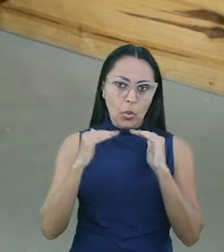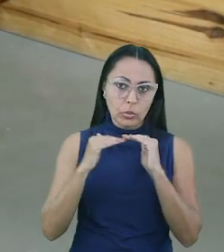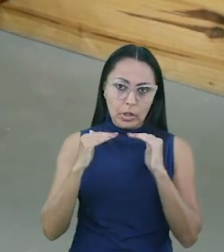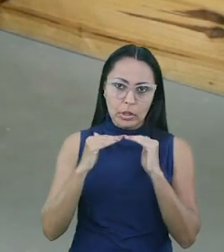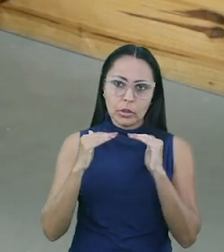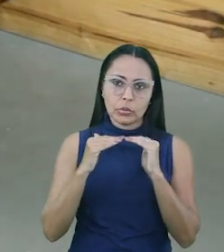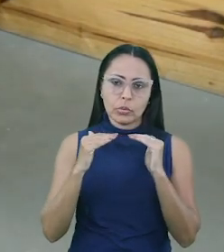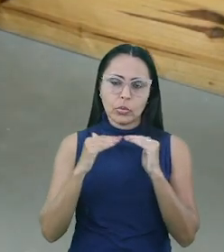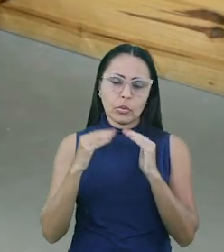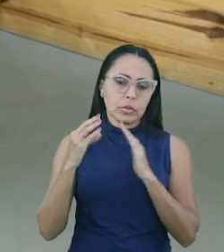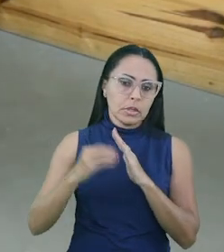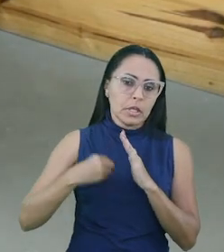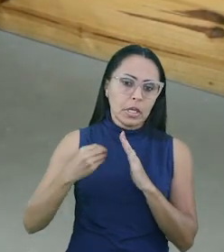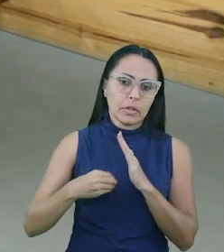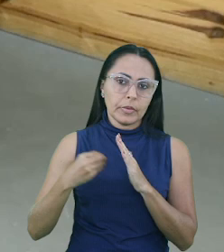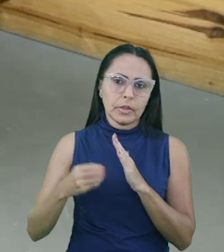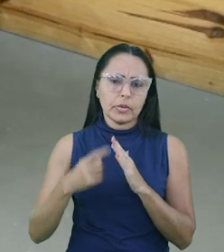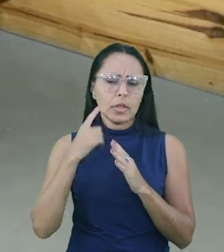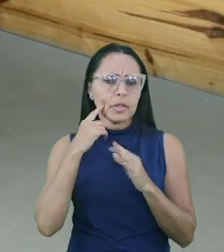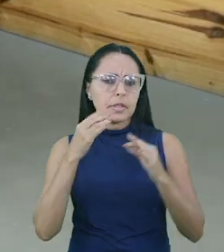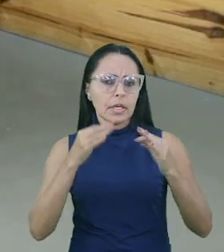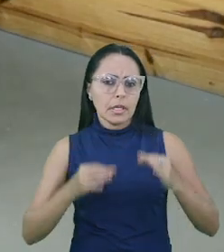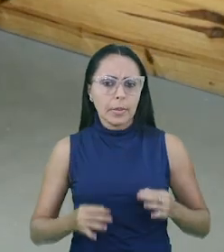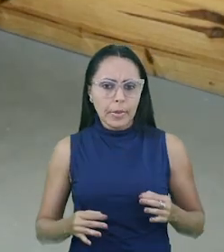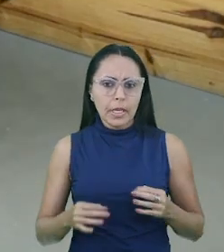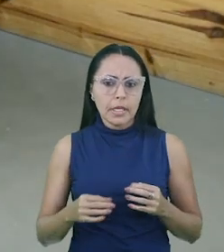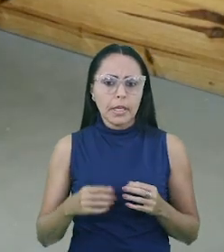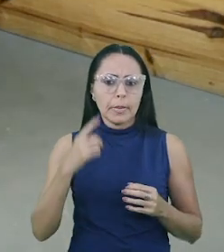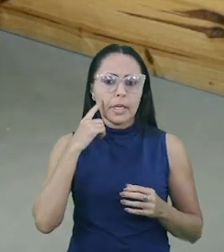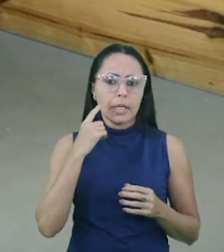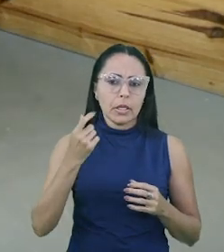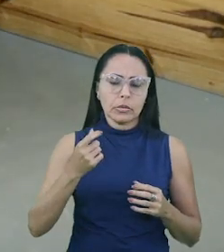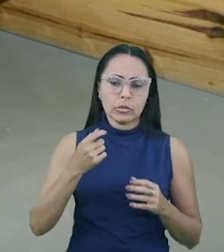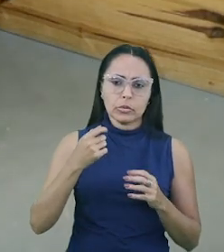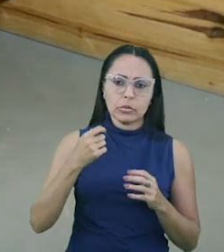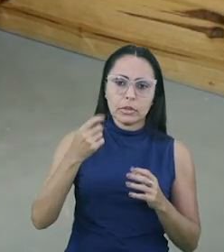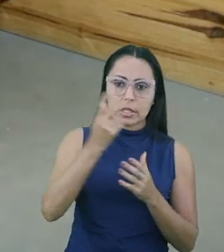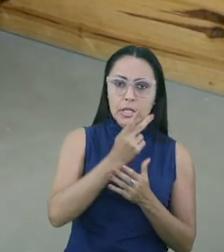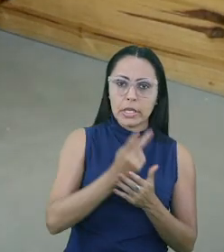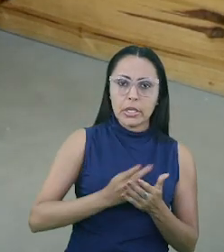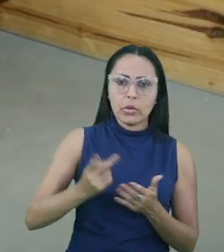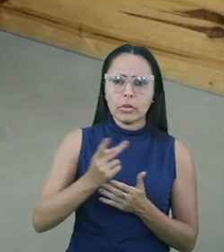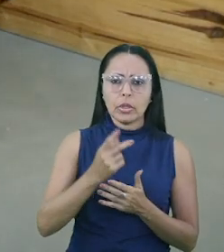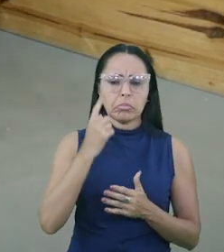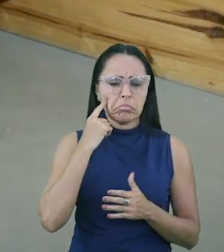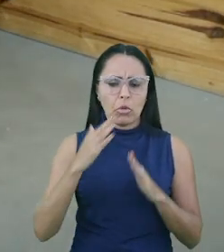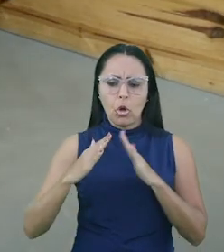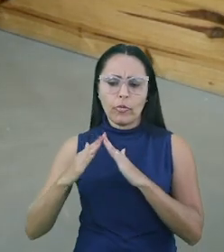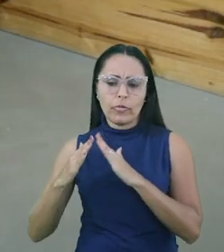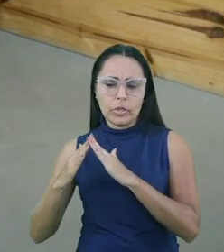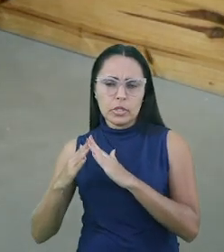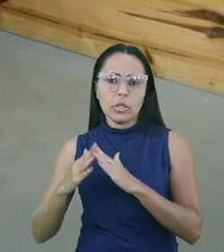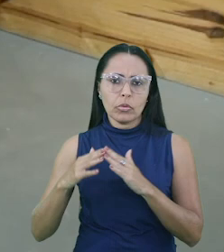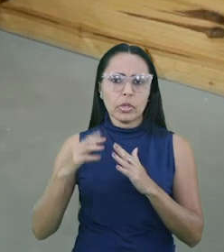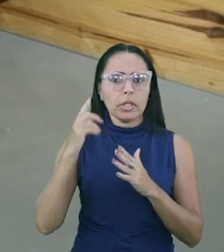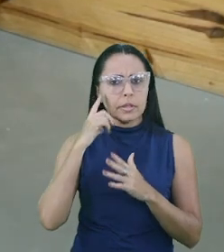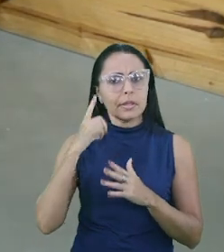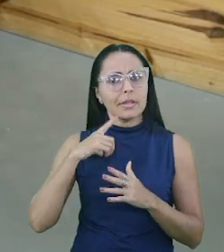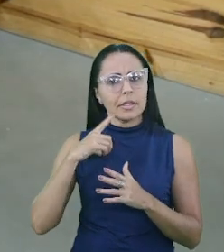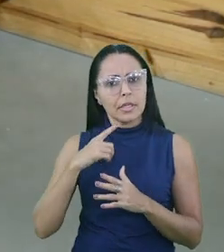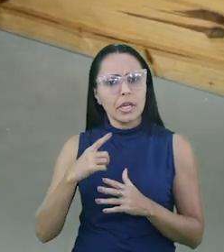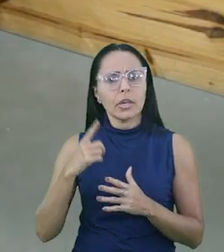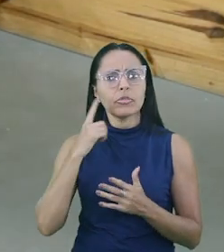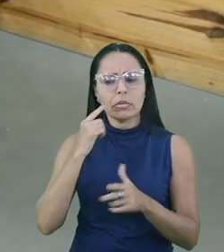design gráfico e a produção gráfica exatamente pela serigrafia. Eu tinha um vizinho que nos fundos da casa dele ele tinha um estúdio de serigrafia